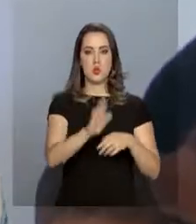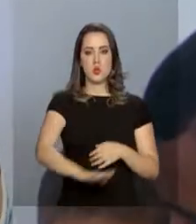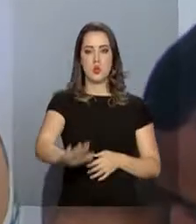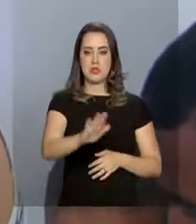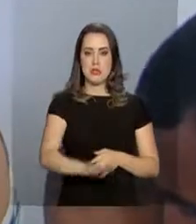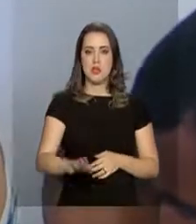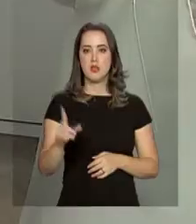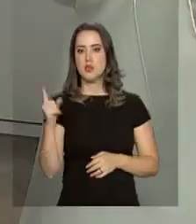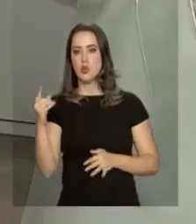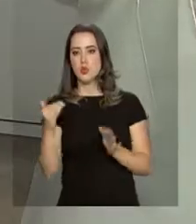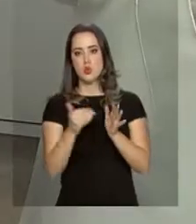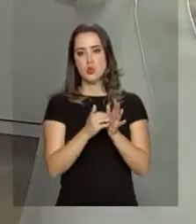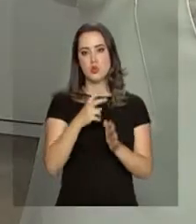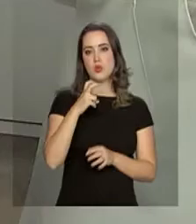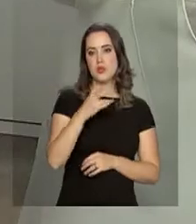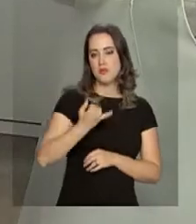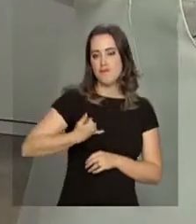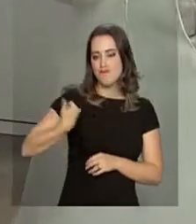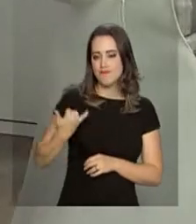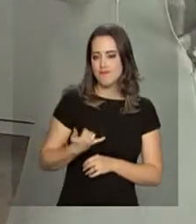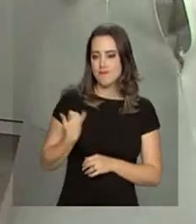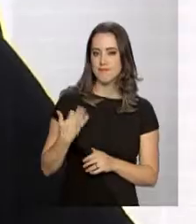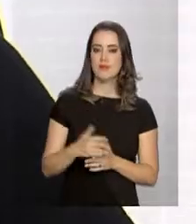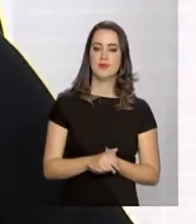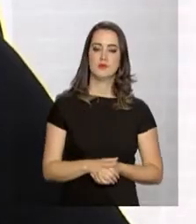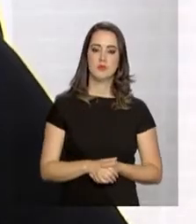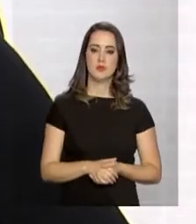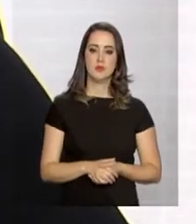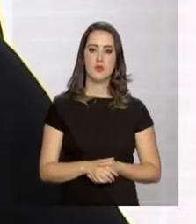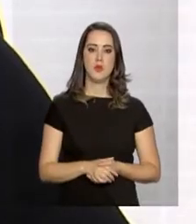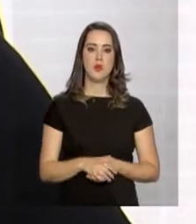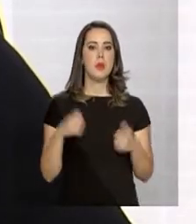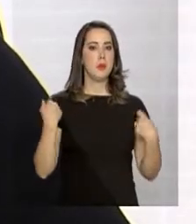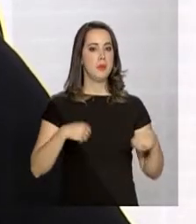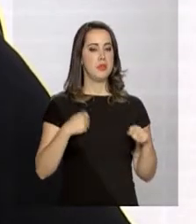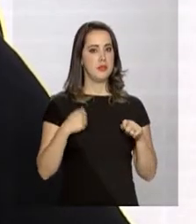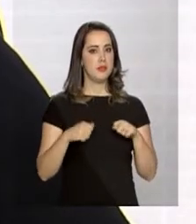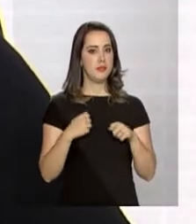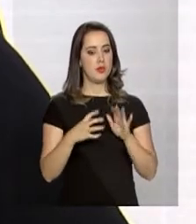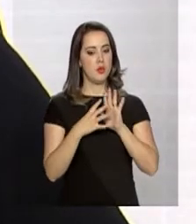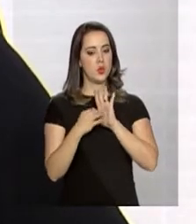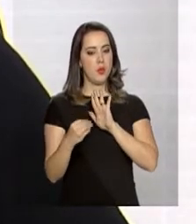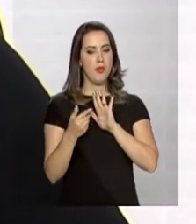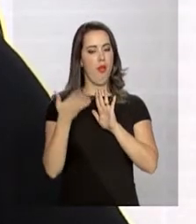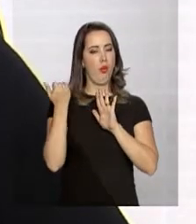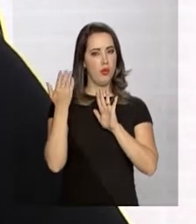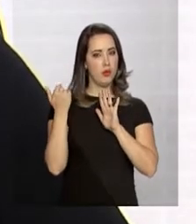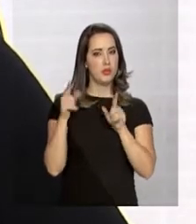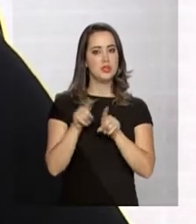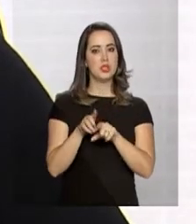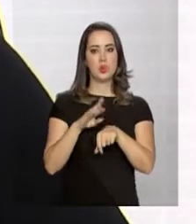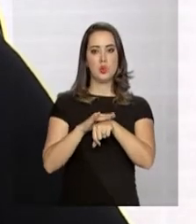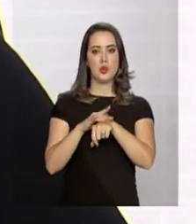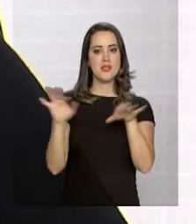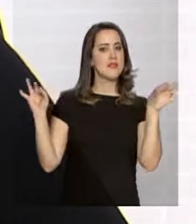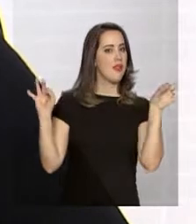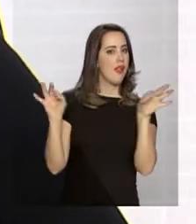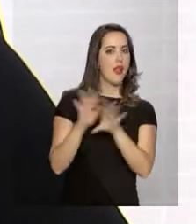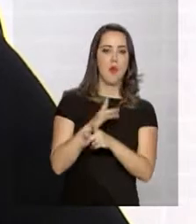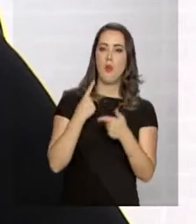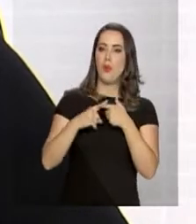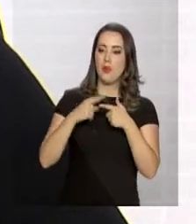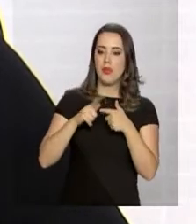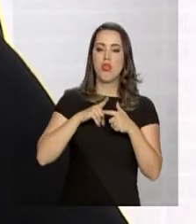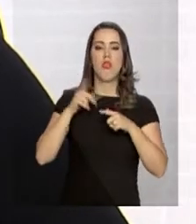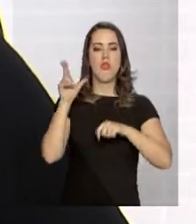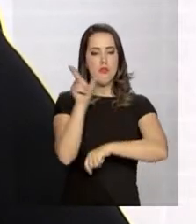crianças na faixa etária estabelecida pela campanha nós temos que pegar o exemplo do passado a onde essas doenças foram eliminados graças a